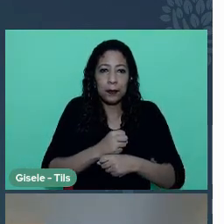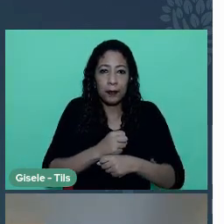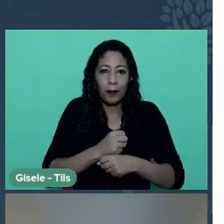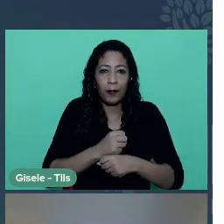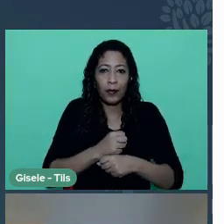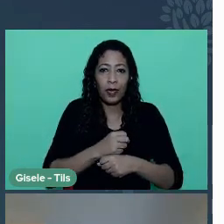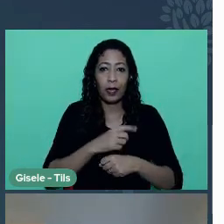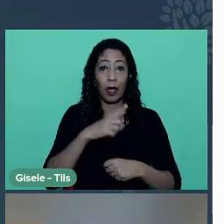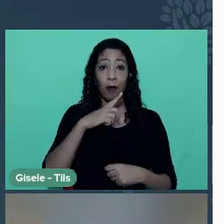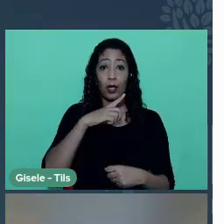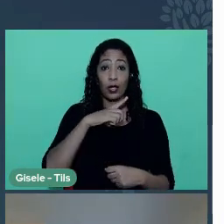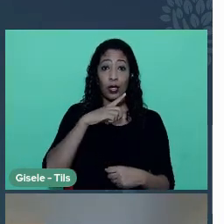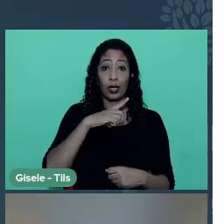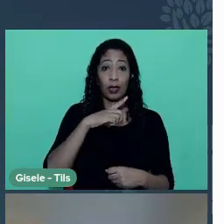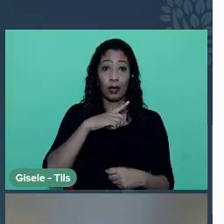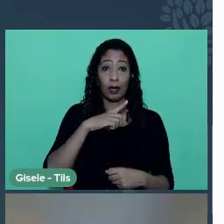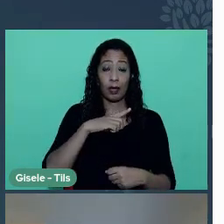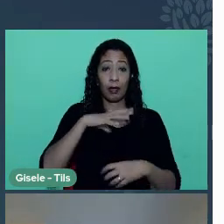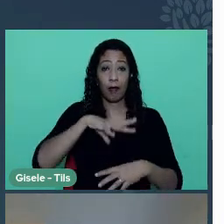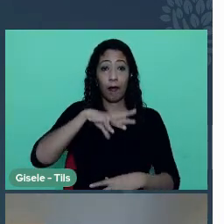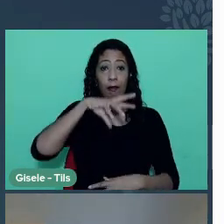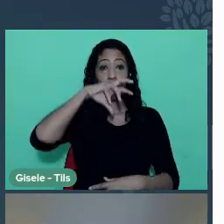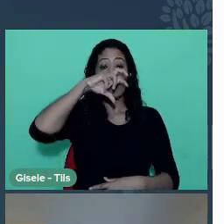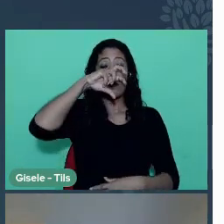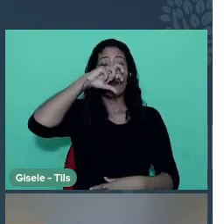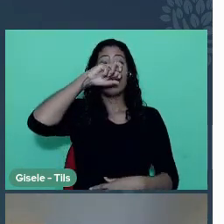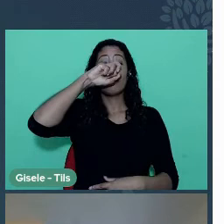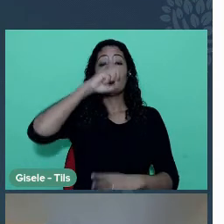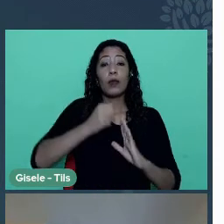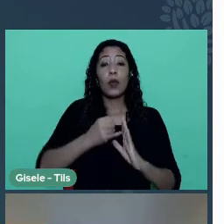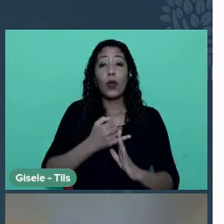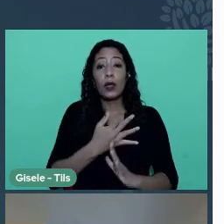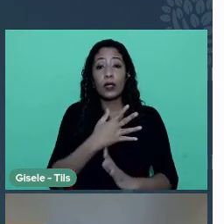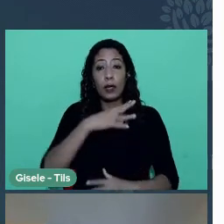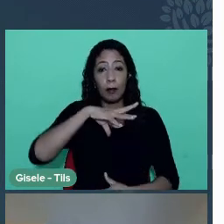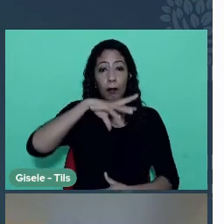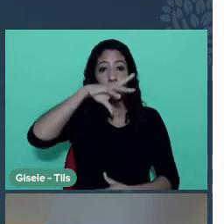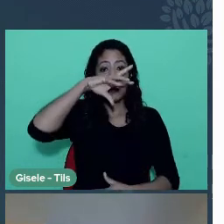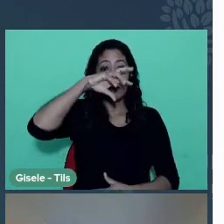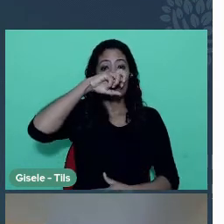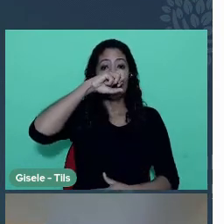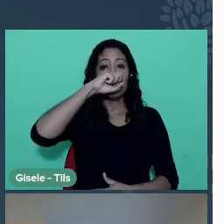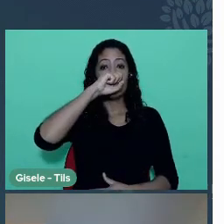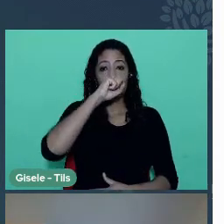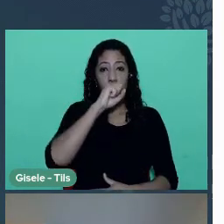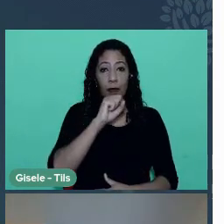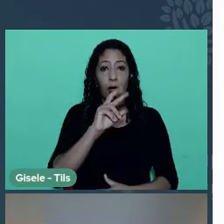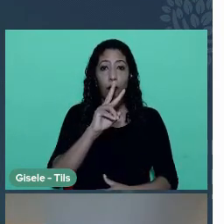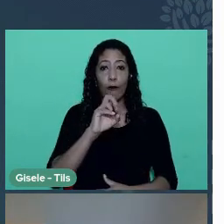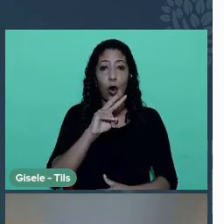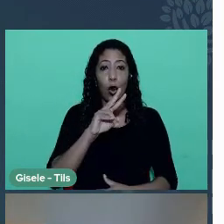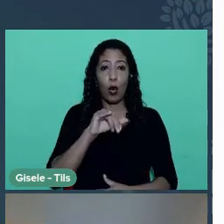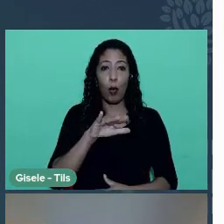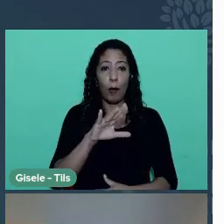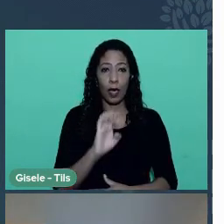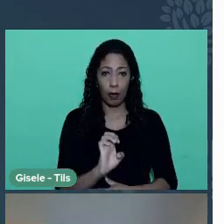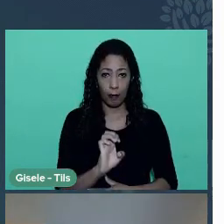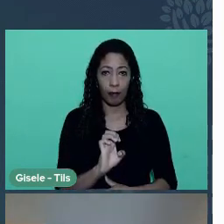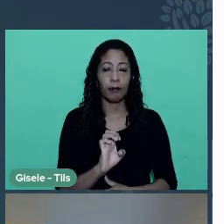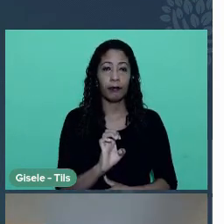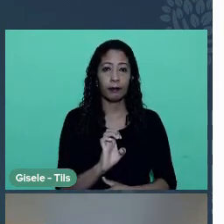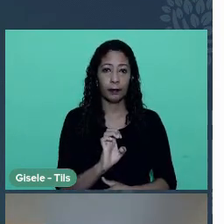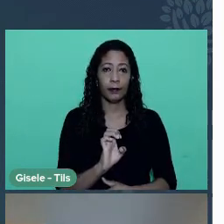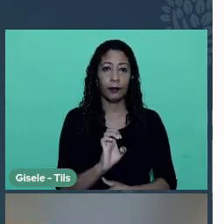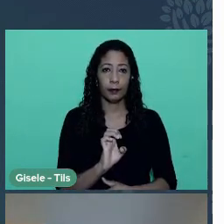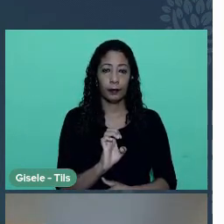tinha esta quantidade de ar aqui depois da respiração, que eu vou chamar de volume respiratório,